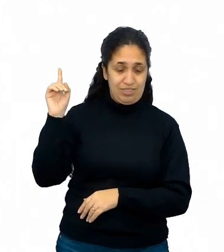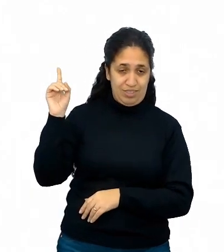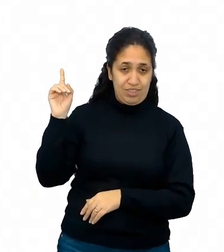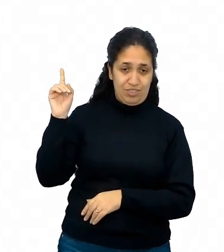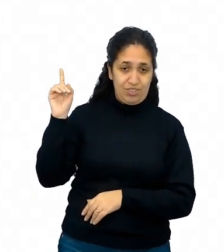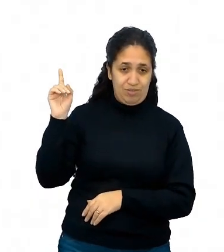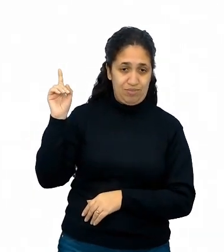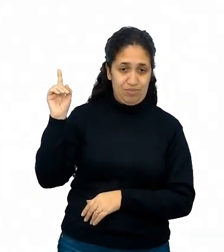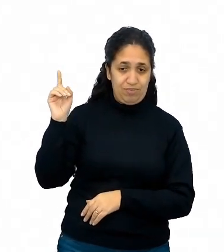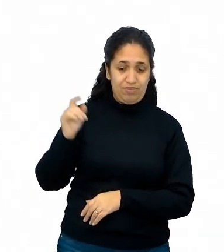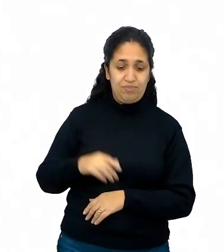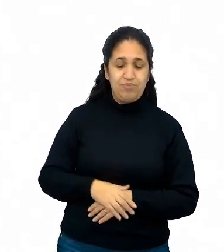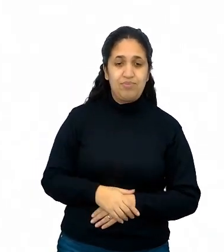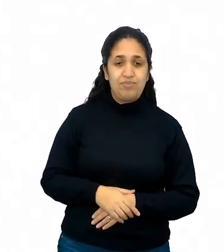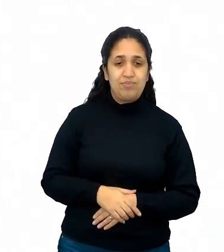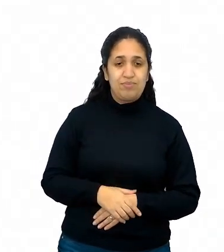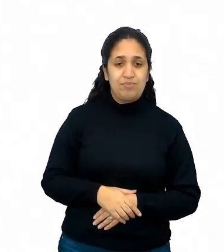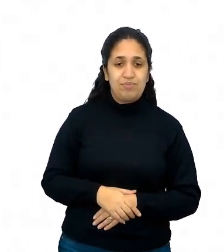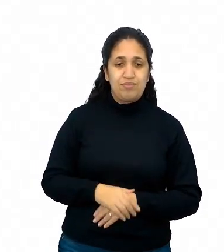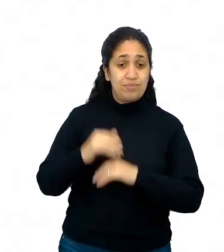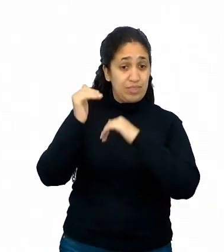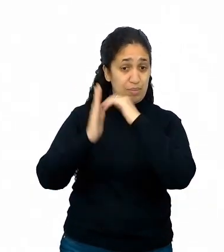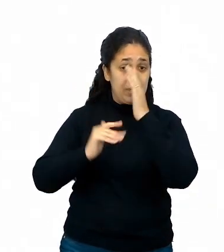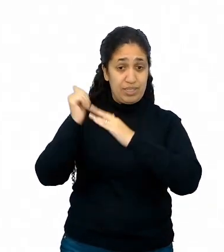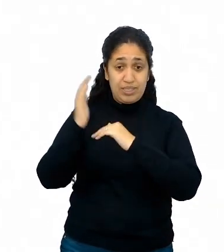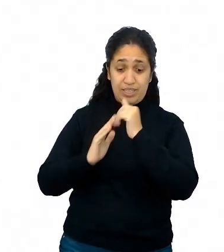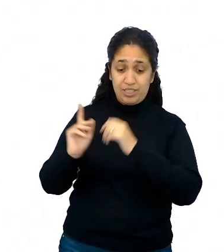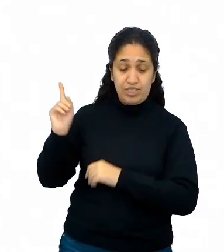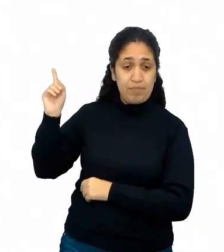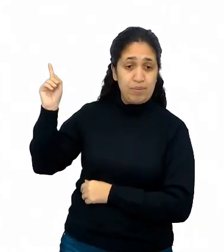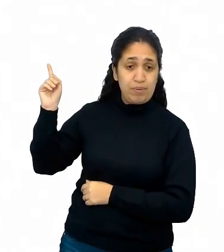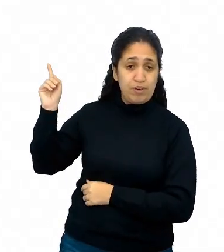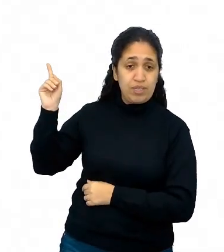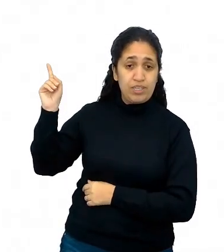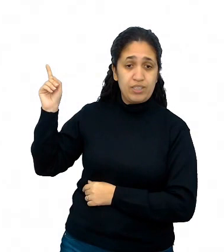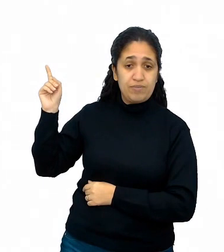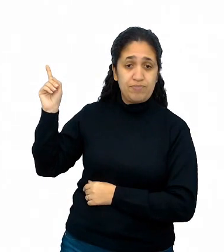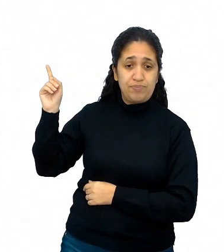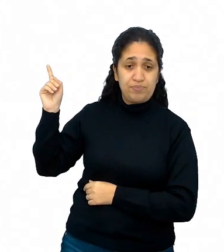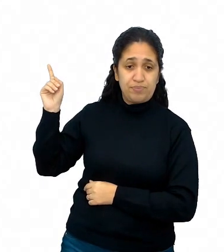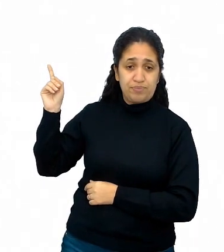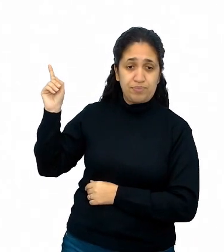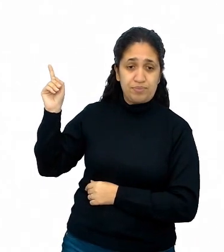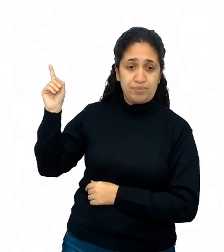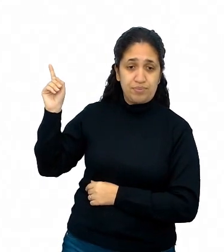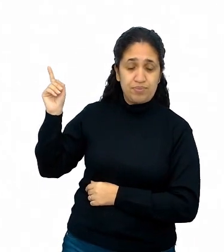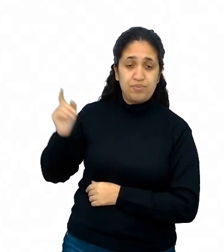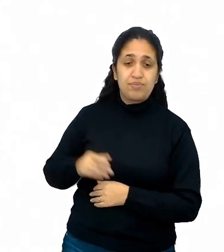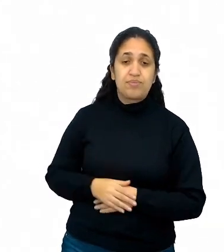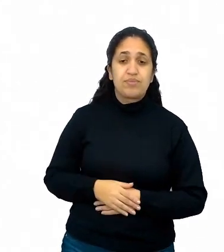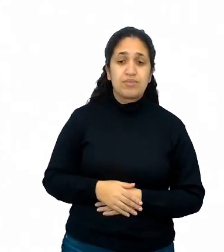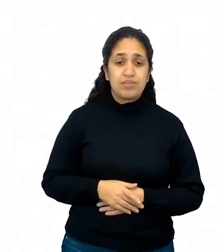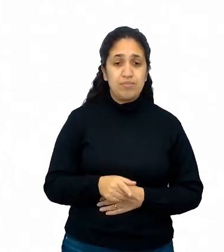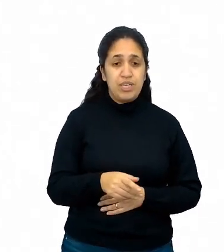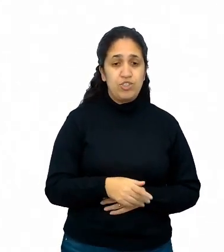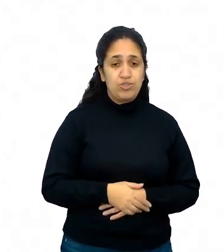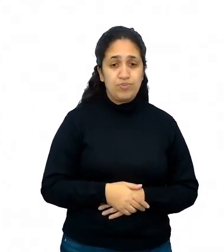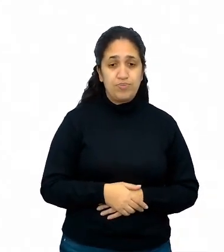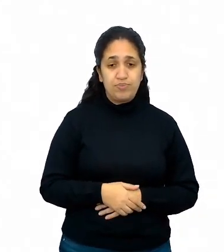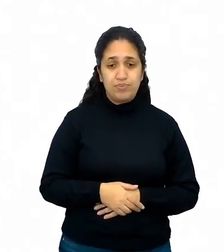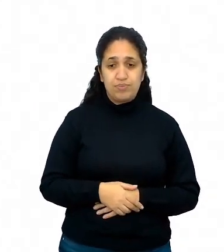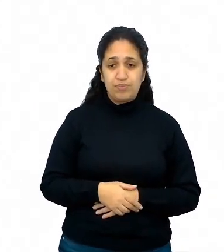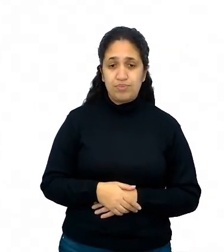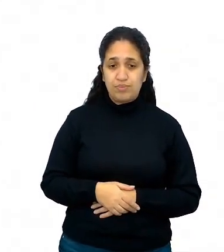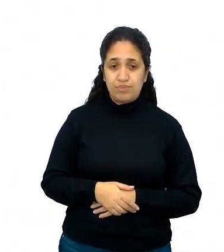mostrar onde essa habilidade aparece. Ah, Silene, eu estou olhando aqui as atividades, eu